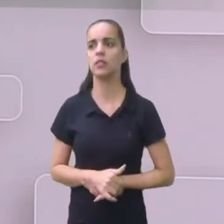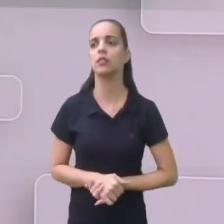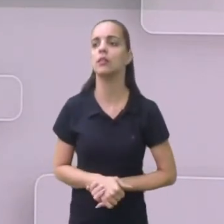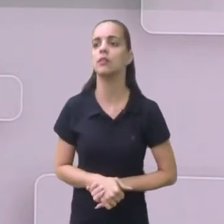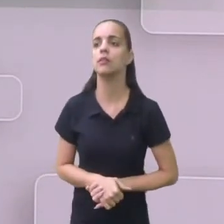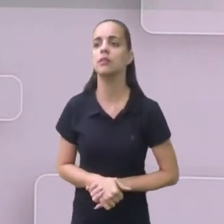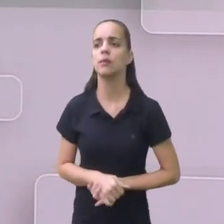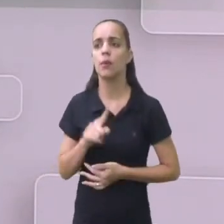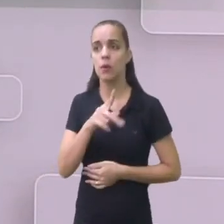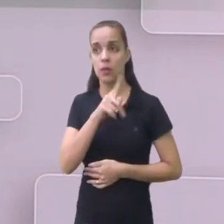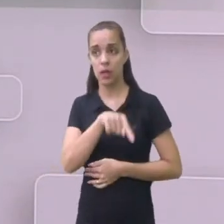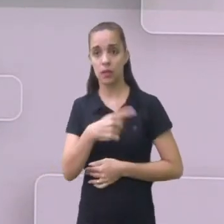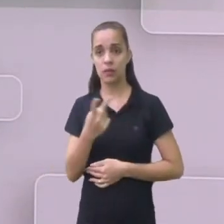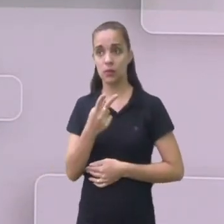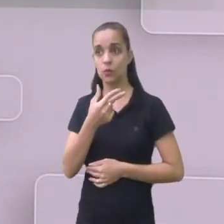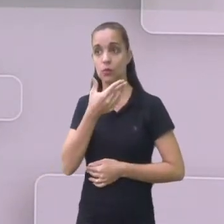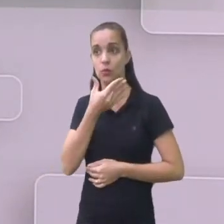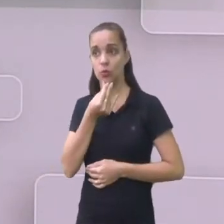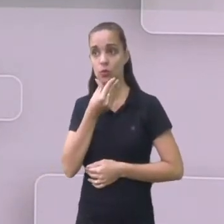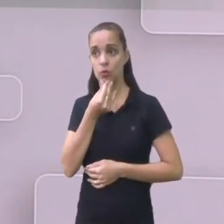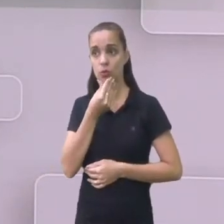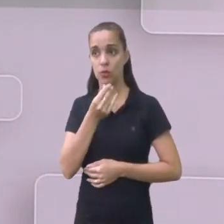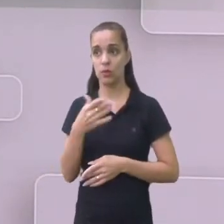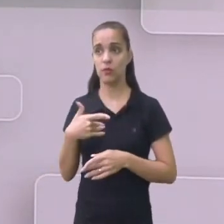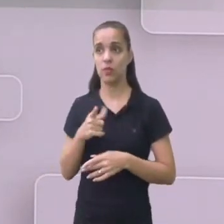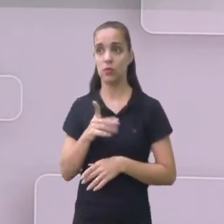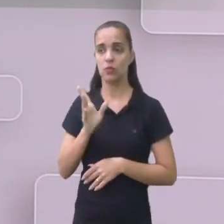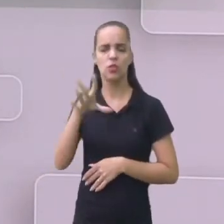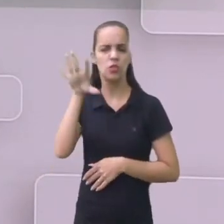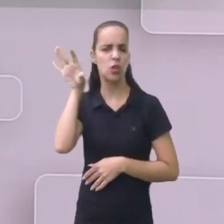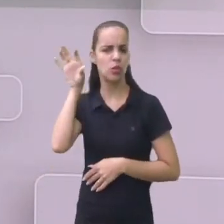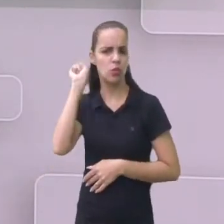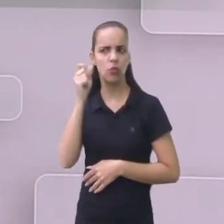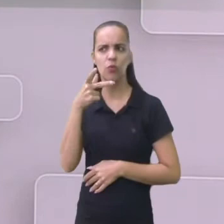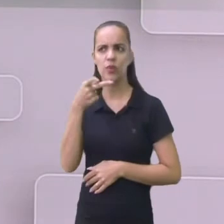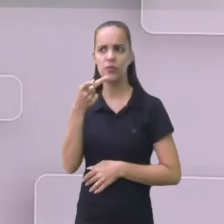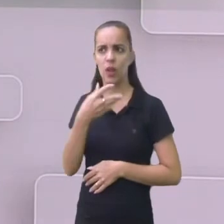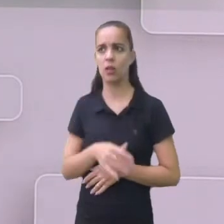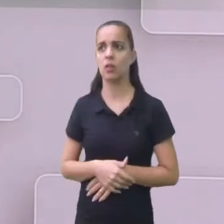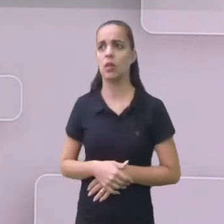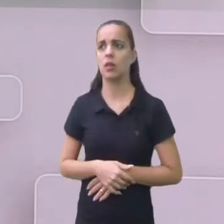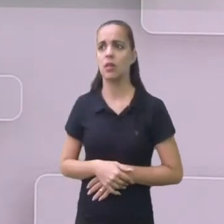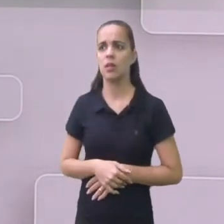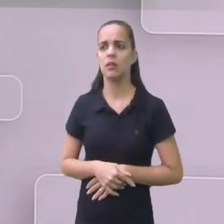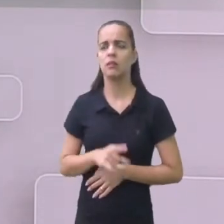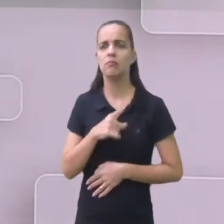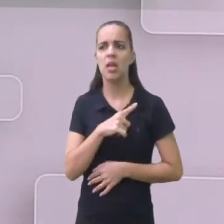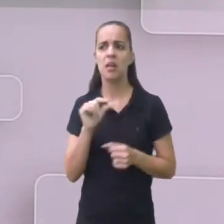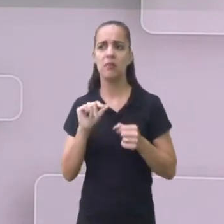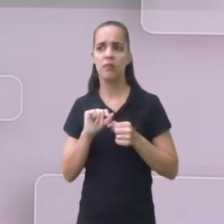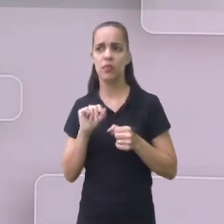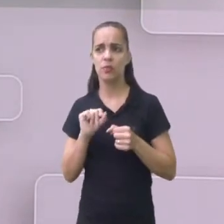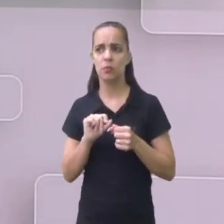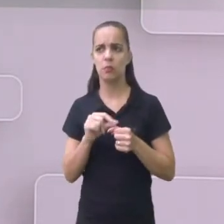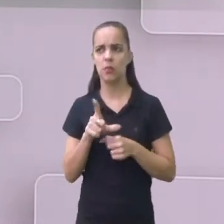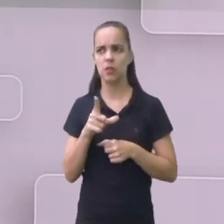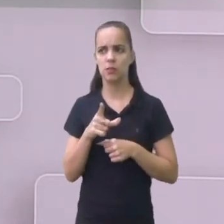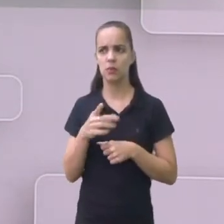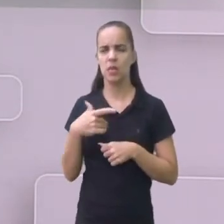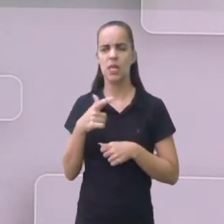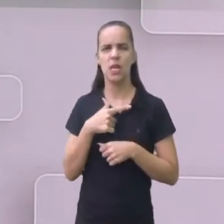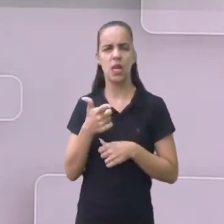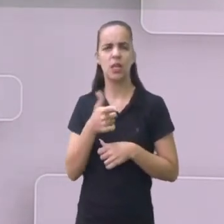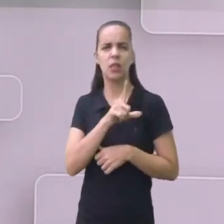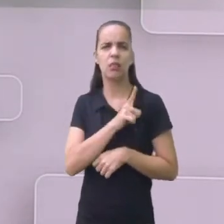Então foi aí o Oscar Niemeyer, vocês já devem ter ouvido falar do Oscar Niemeyer, e ele tem grande